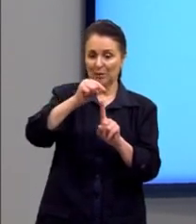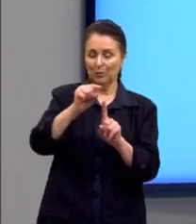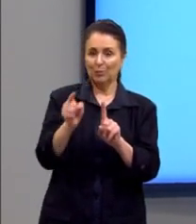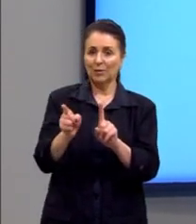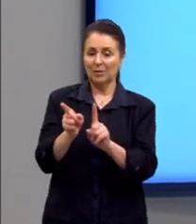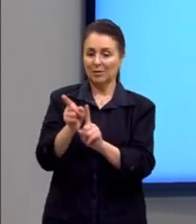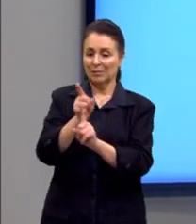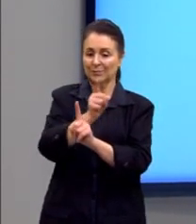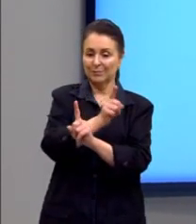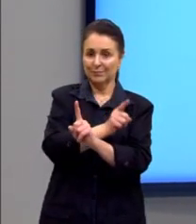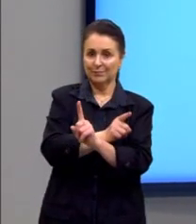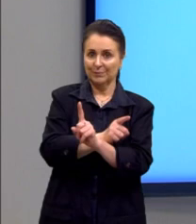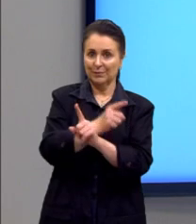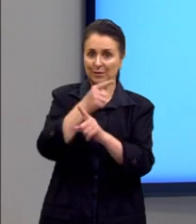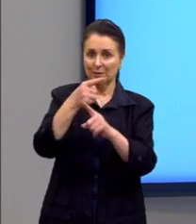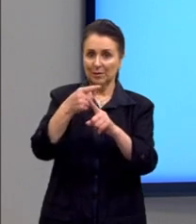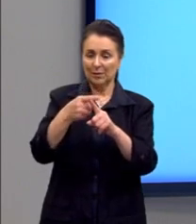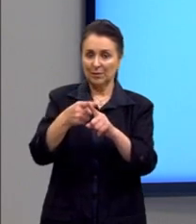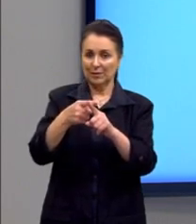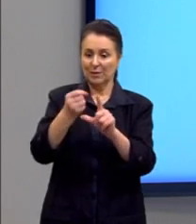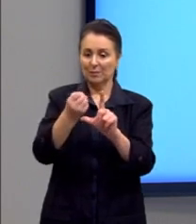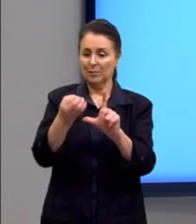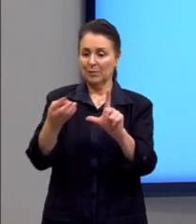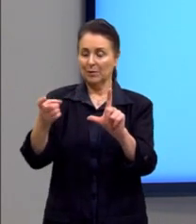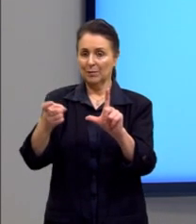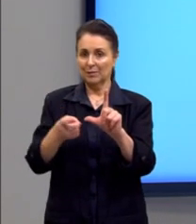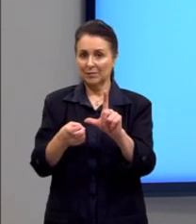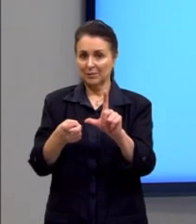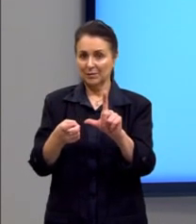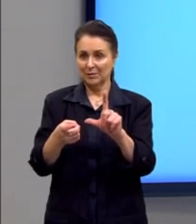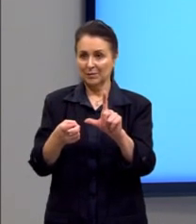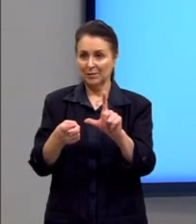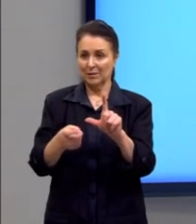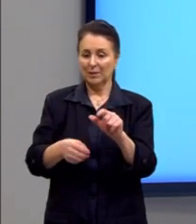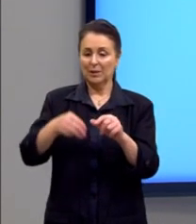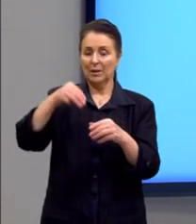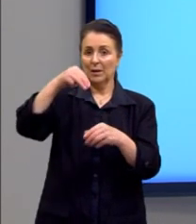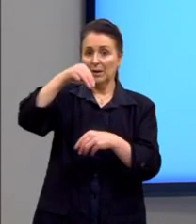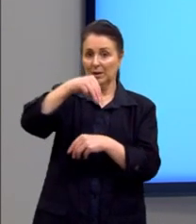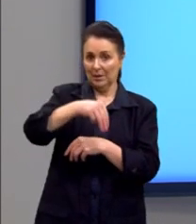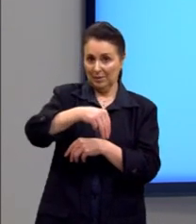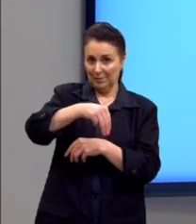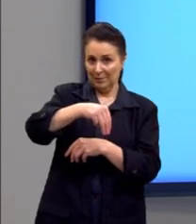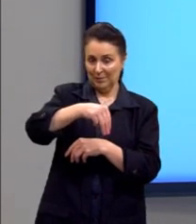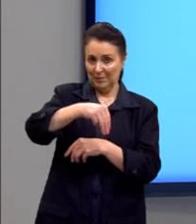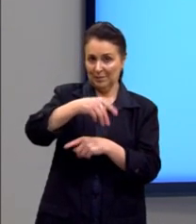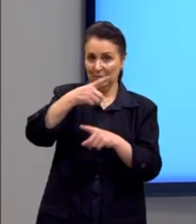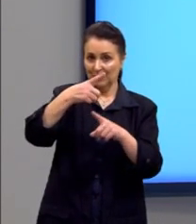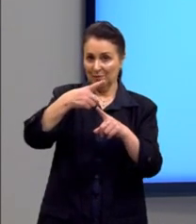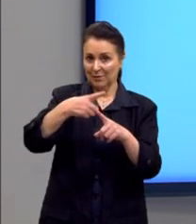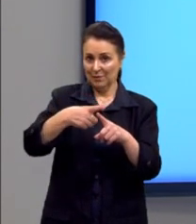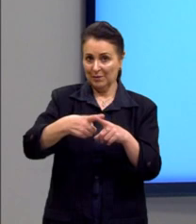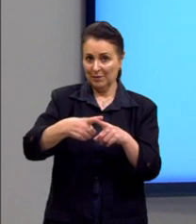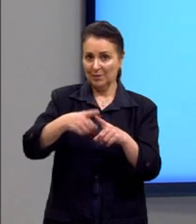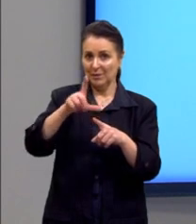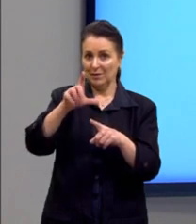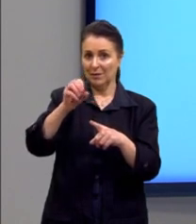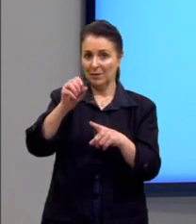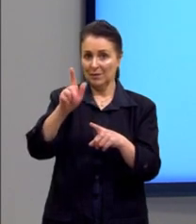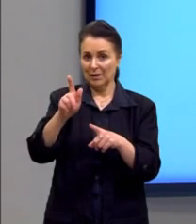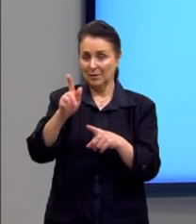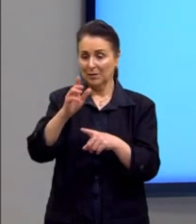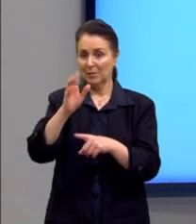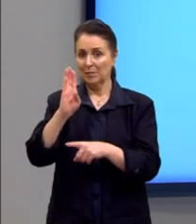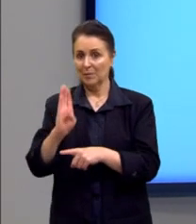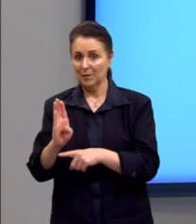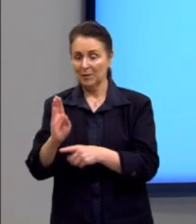e Multiplica pelo logaritmo então nós teremos M que é o expoente vezes o logaritmo